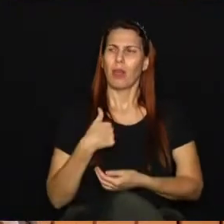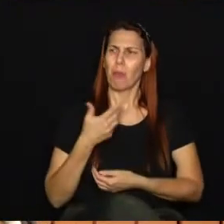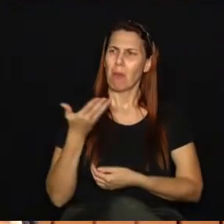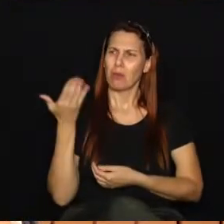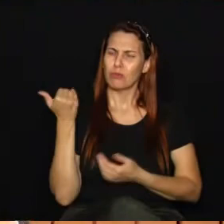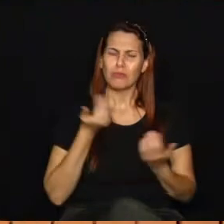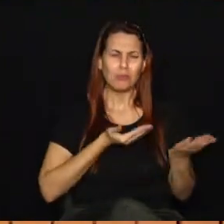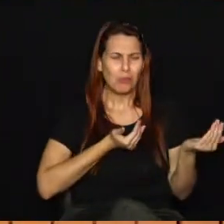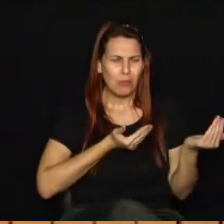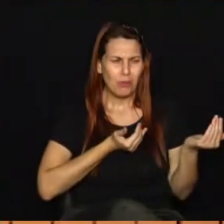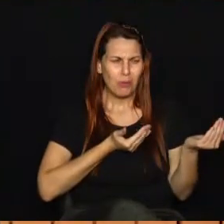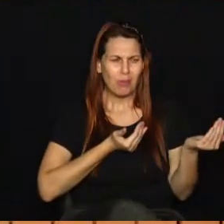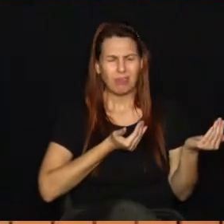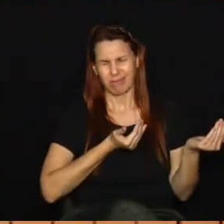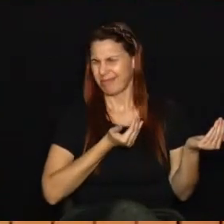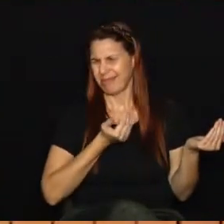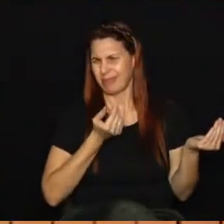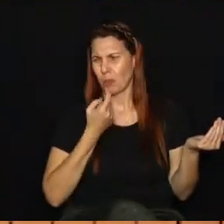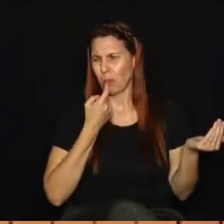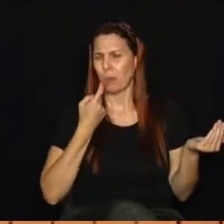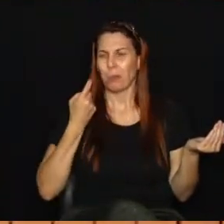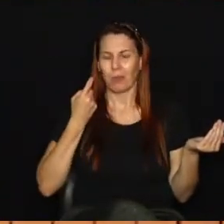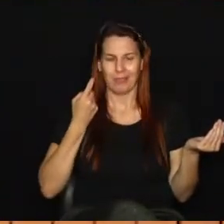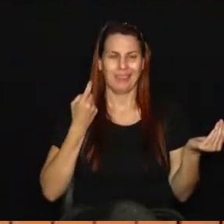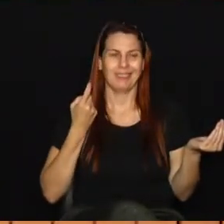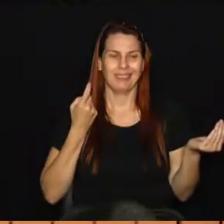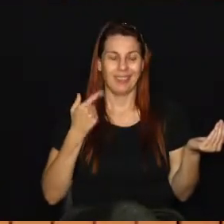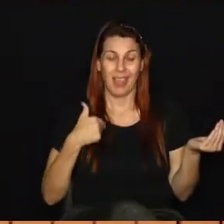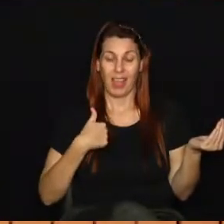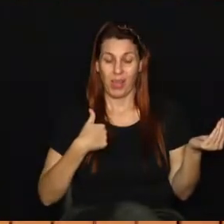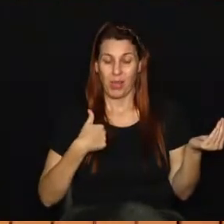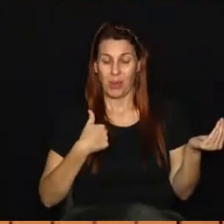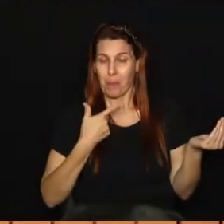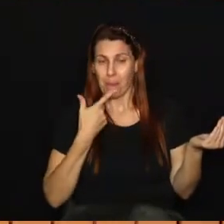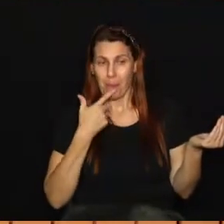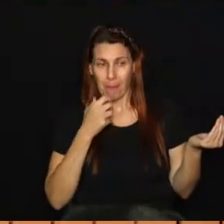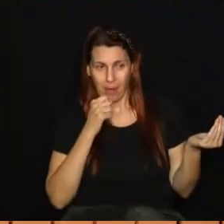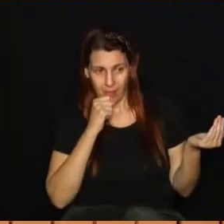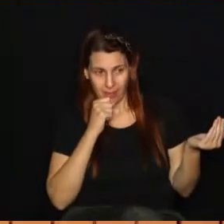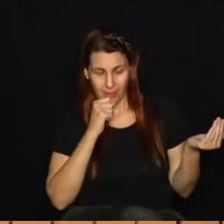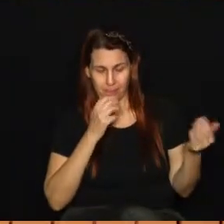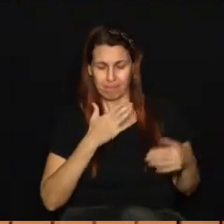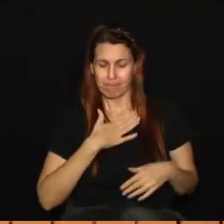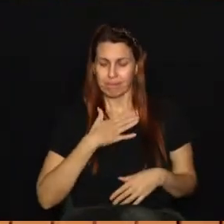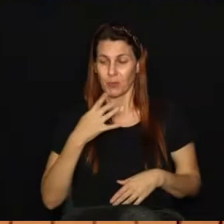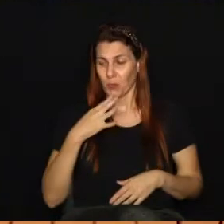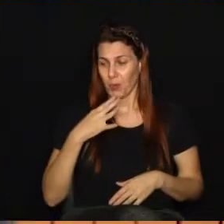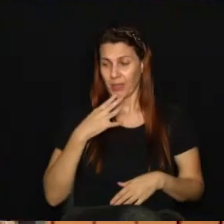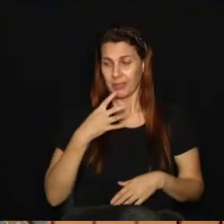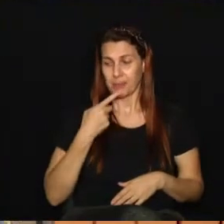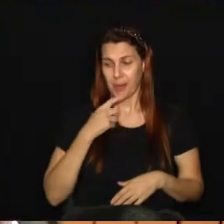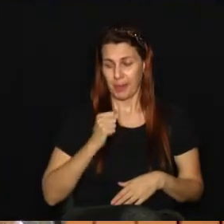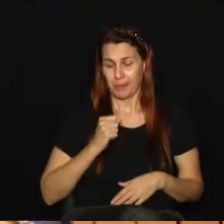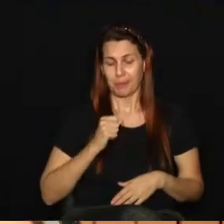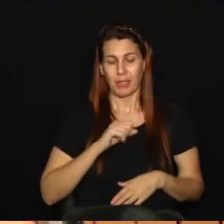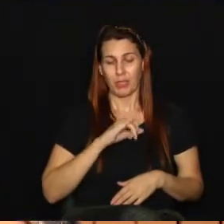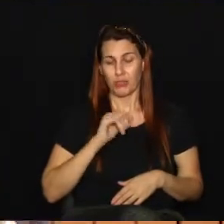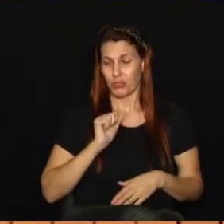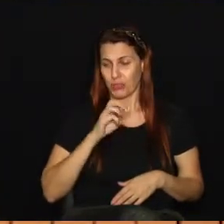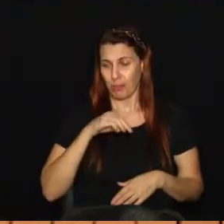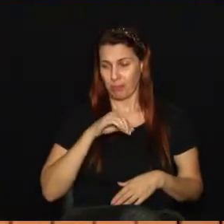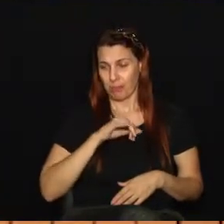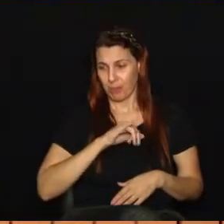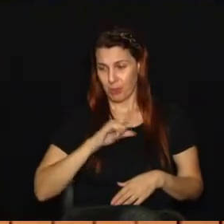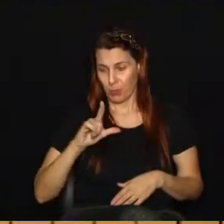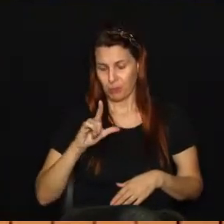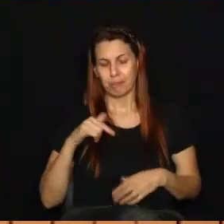novinho, não faz muito tempo, meu pai me fazia, conhece meu pai, Dr. Jamil, ele me